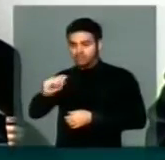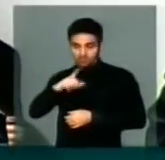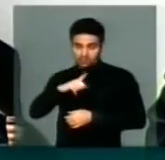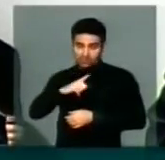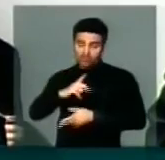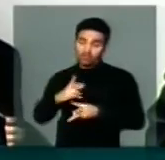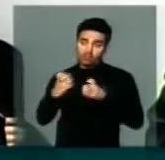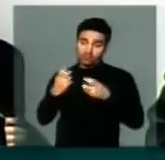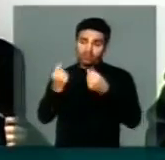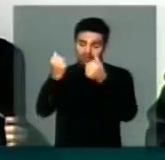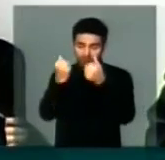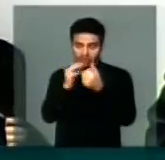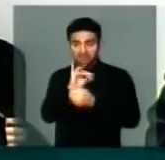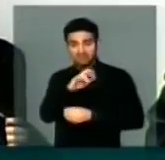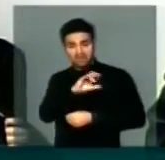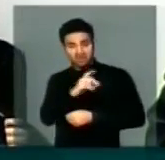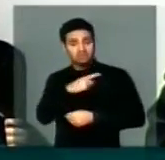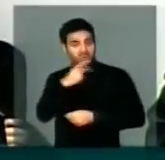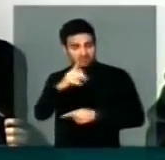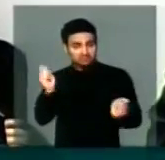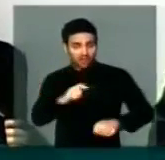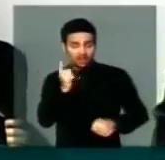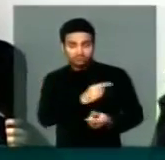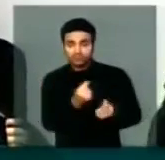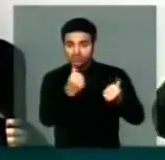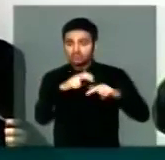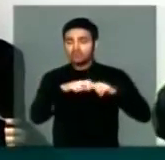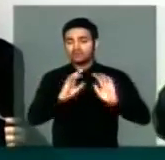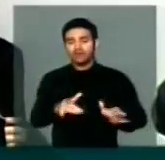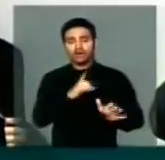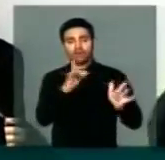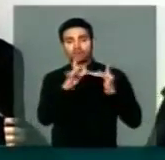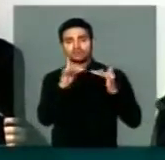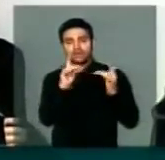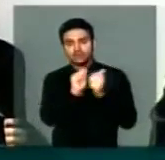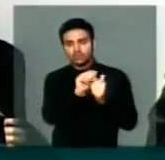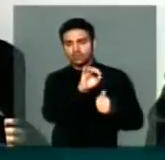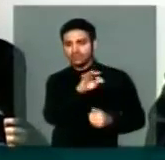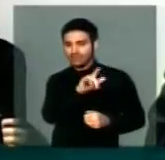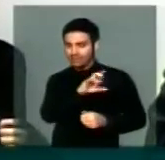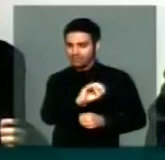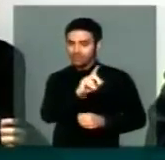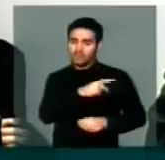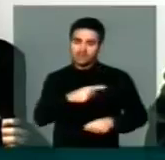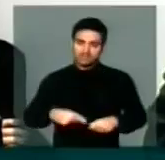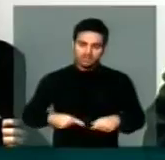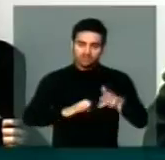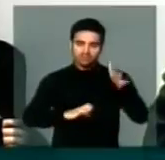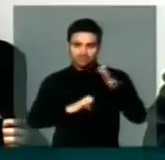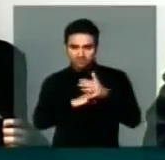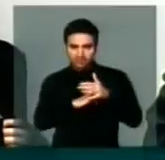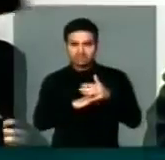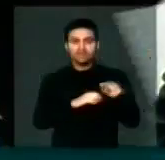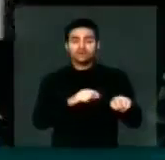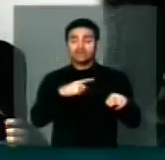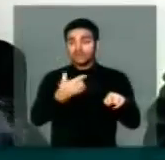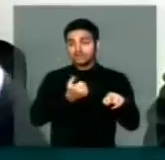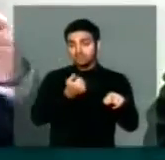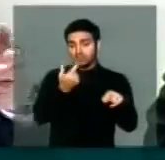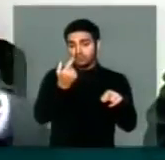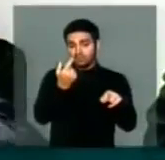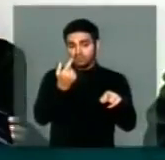campanha, que foi Fernando Baiano quem viabilizou esse recurso, pois ele tinha contato com Otávio Azevedo, presidente da Andrade Gutierrez, que o declarante recebeu